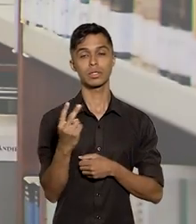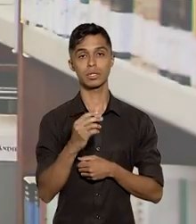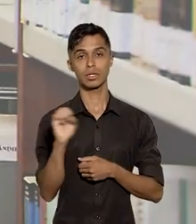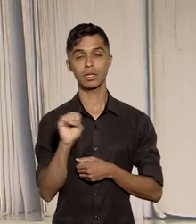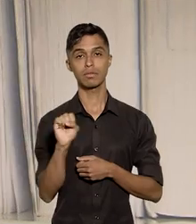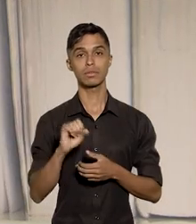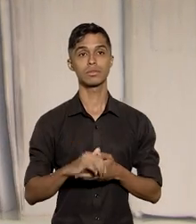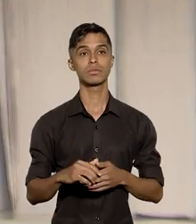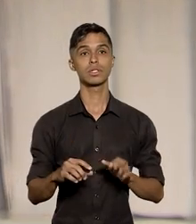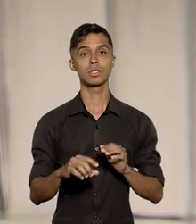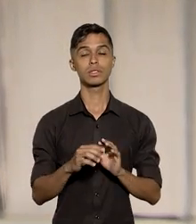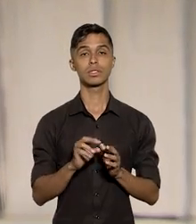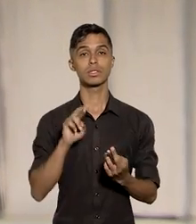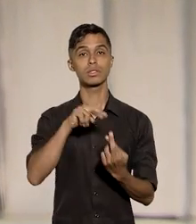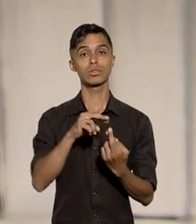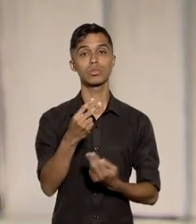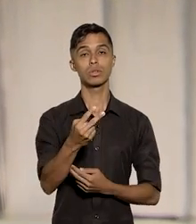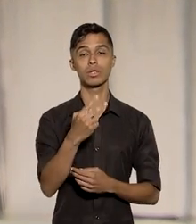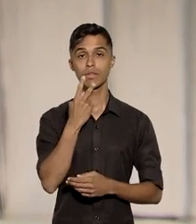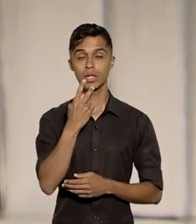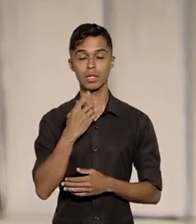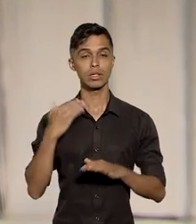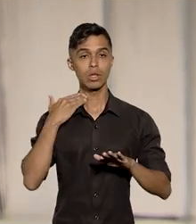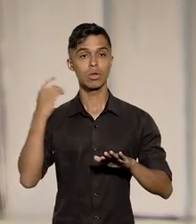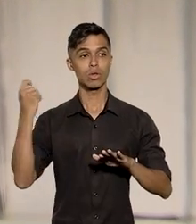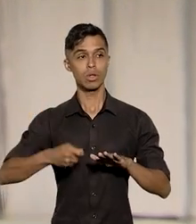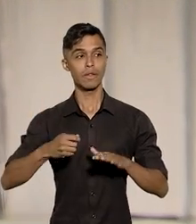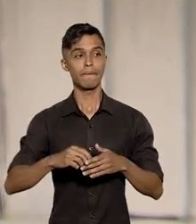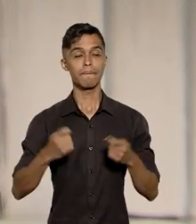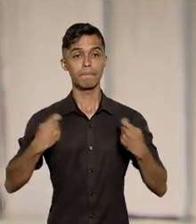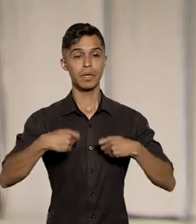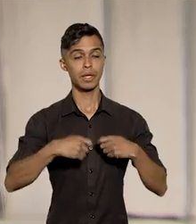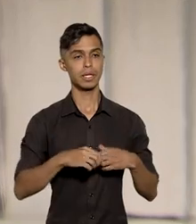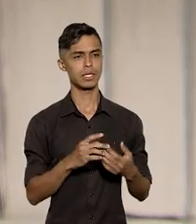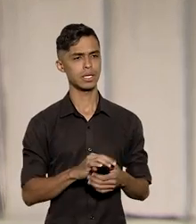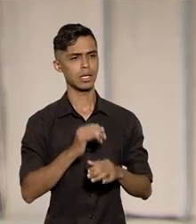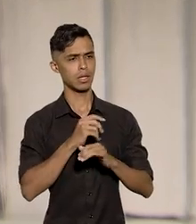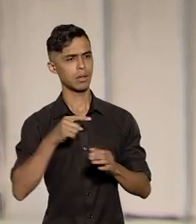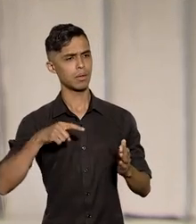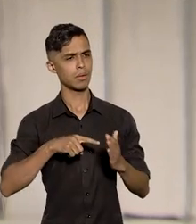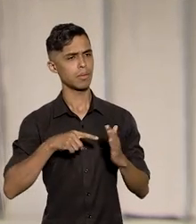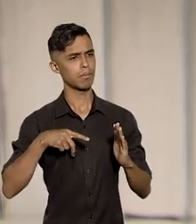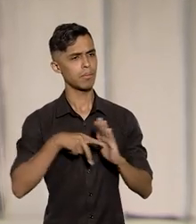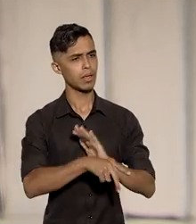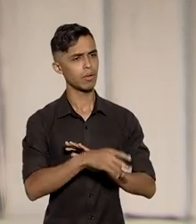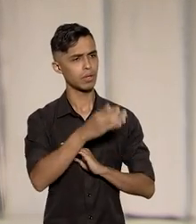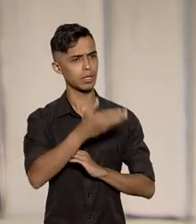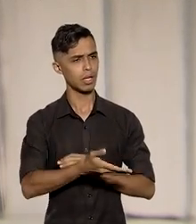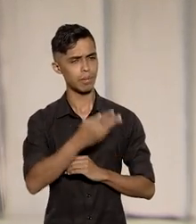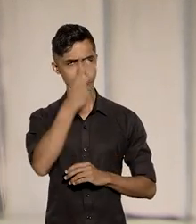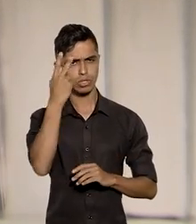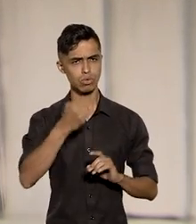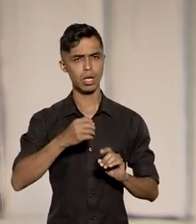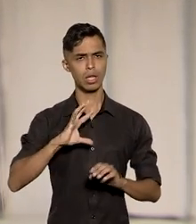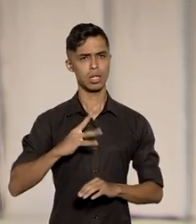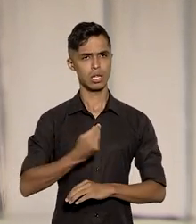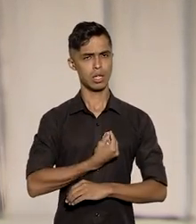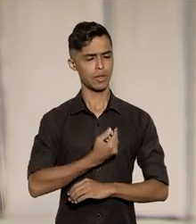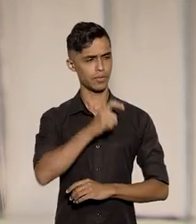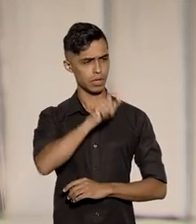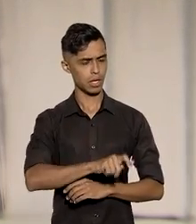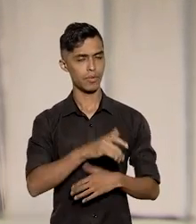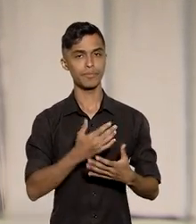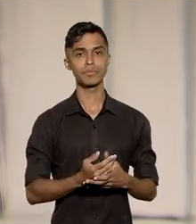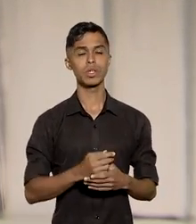O magistrado deverá indagar a pessoa autodeclarada parte da população transexual acerca